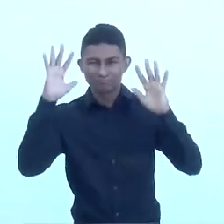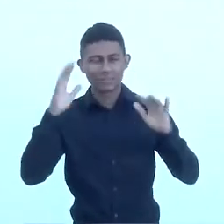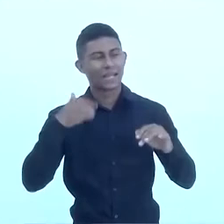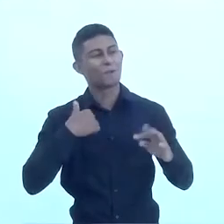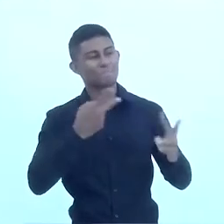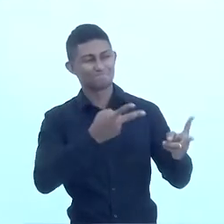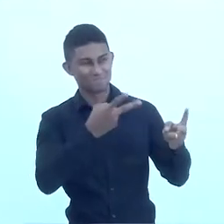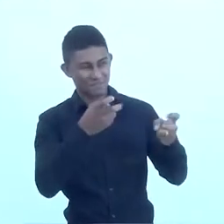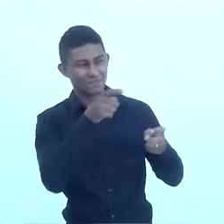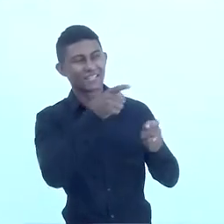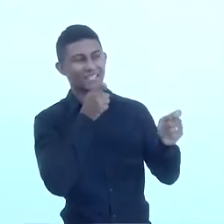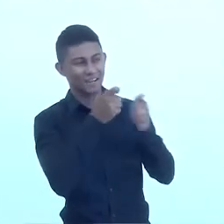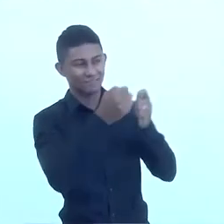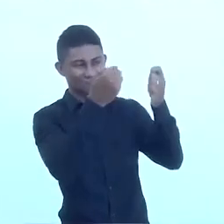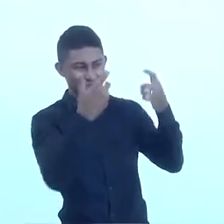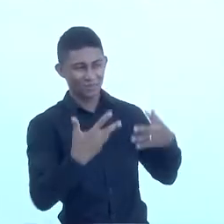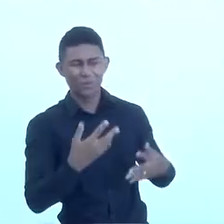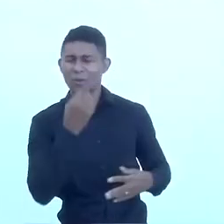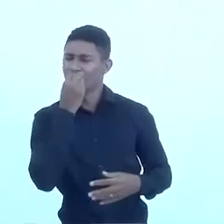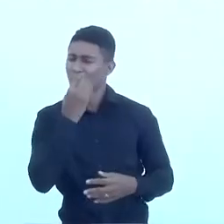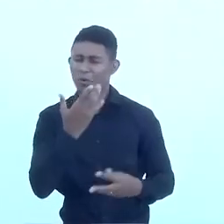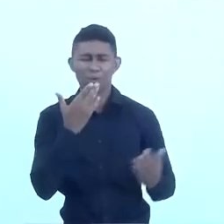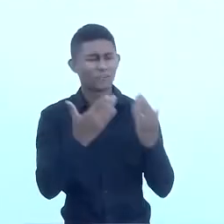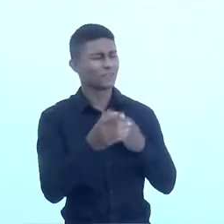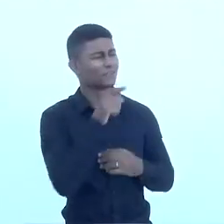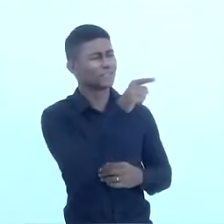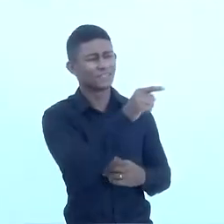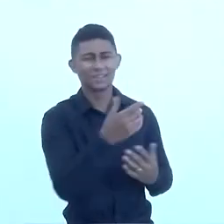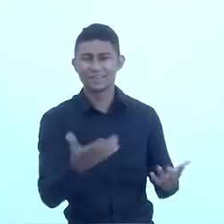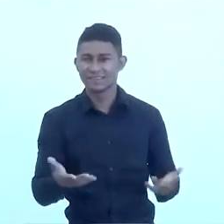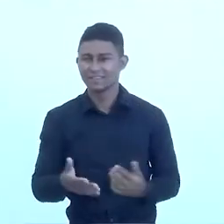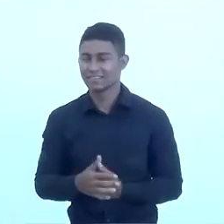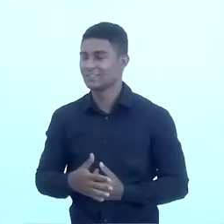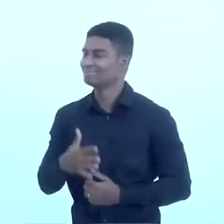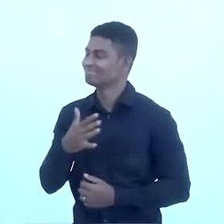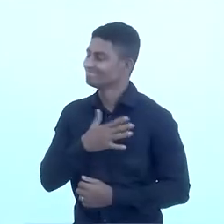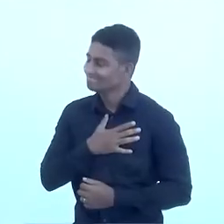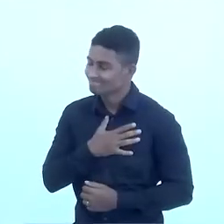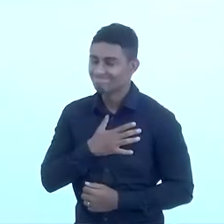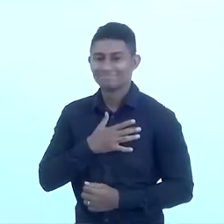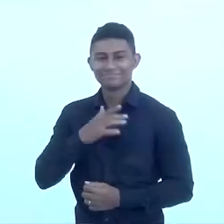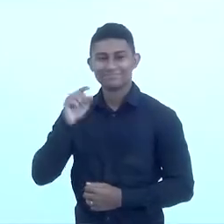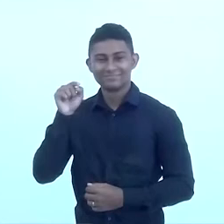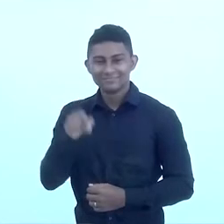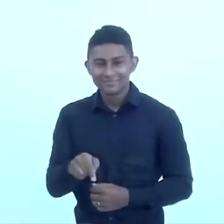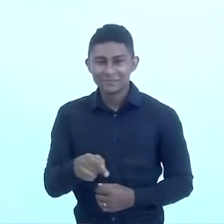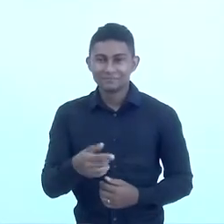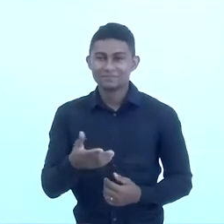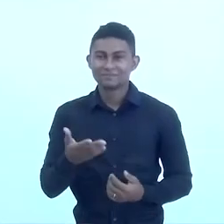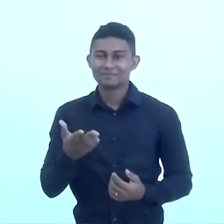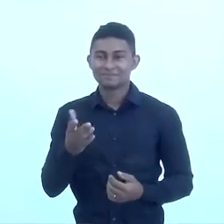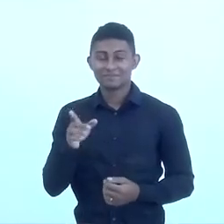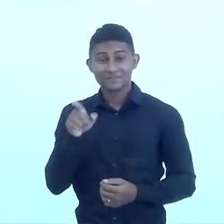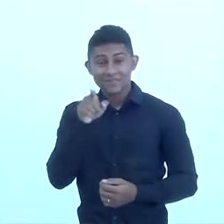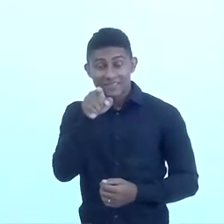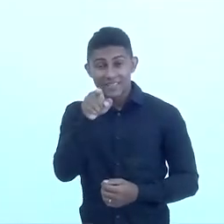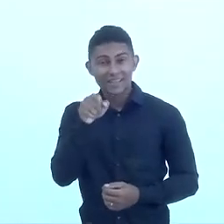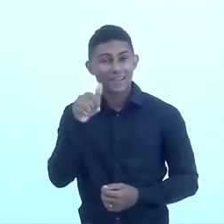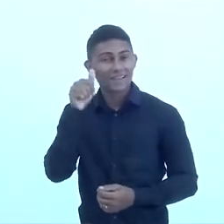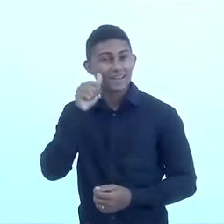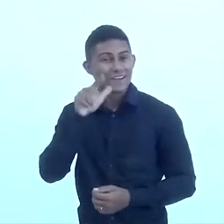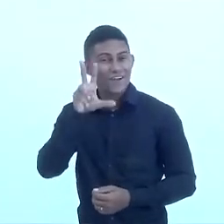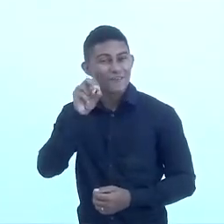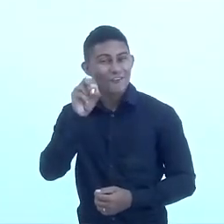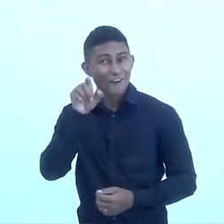você traz isso, eu percebi durante toda a sua entrevista. Foi um prazer conversar com você, Paulo. Eu adorei também, Daniela, saber